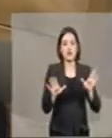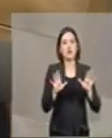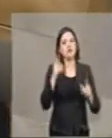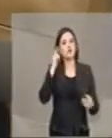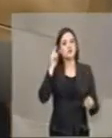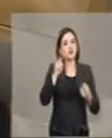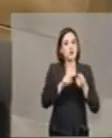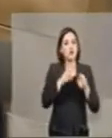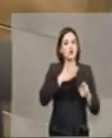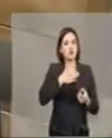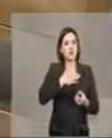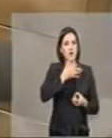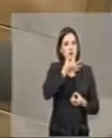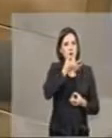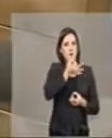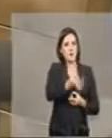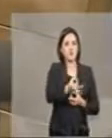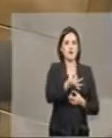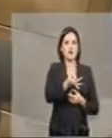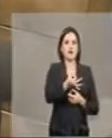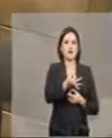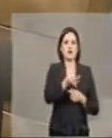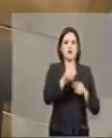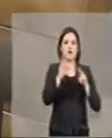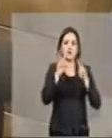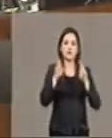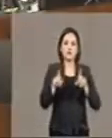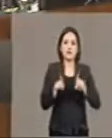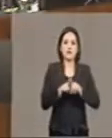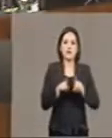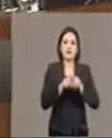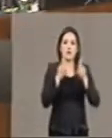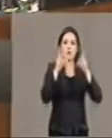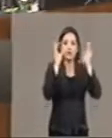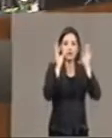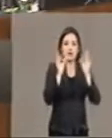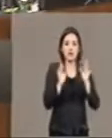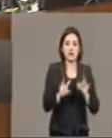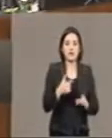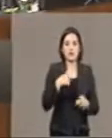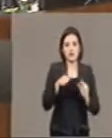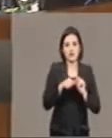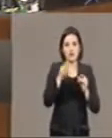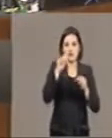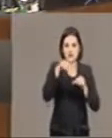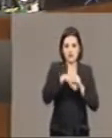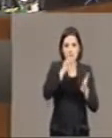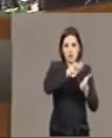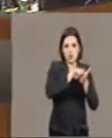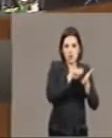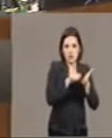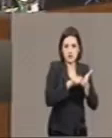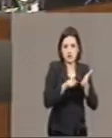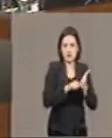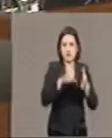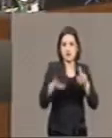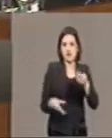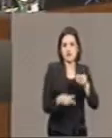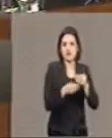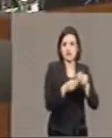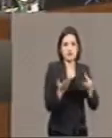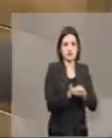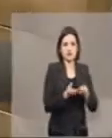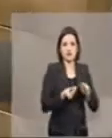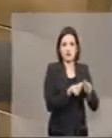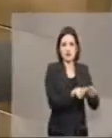minha compreensão sobre o tema, conforme o detalhamento que eu faço em voto inscrito que vou juntar aos autos. E peço vênia